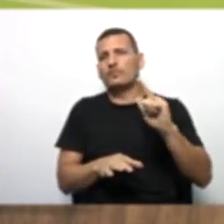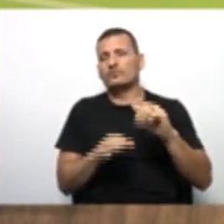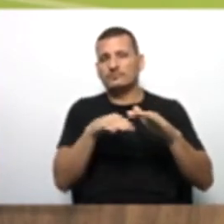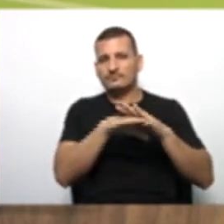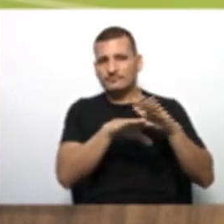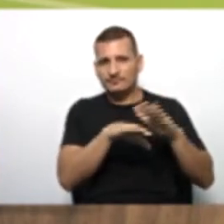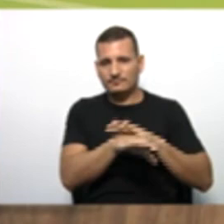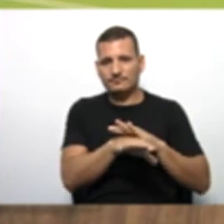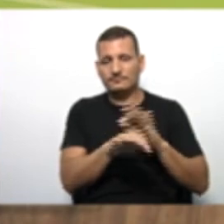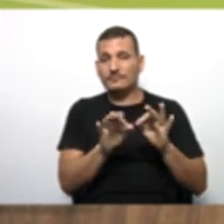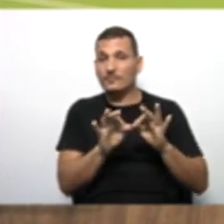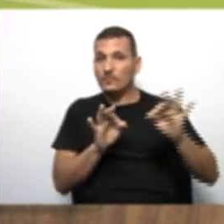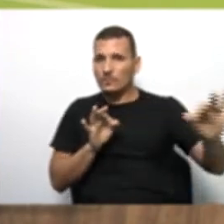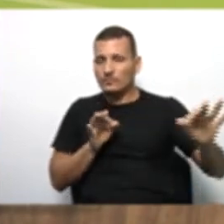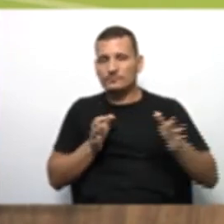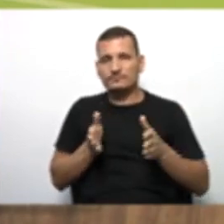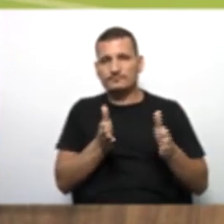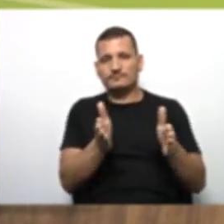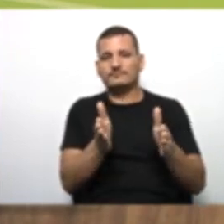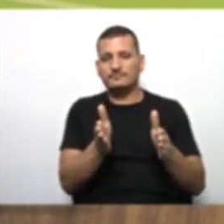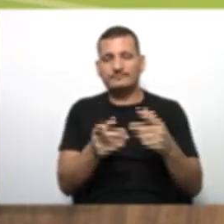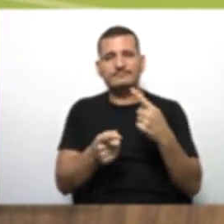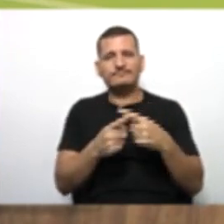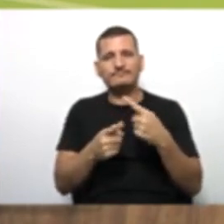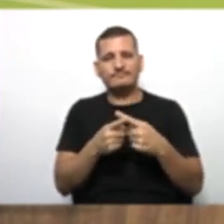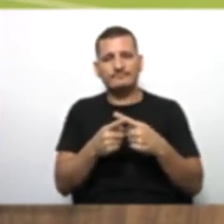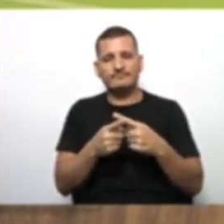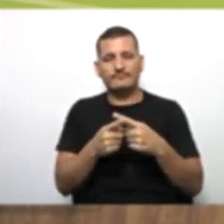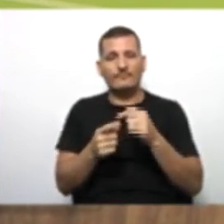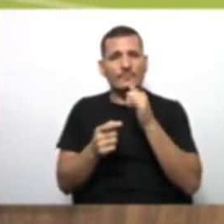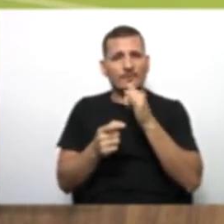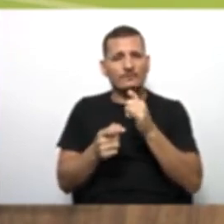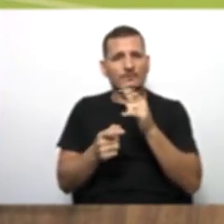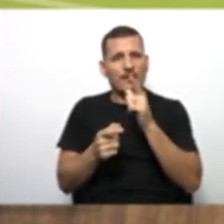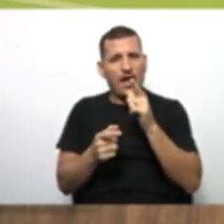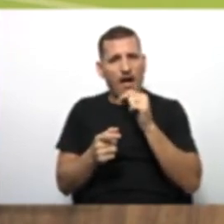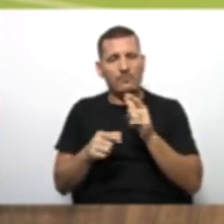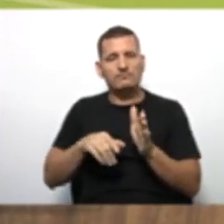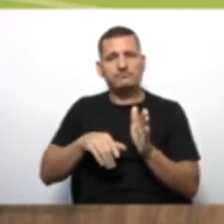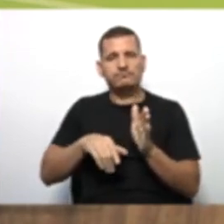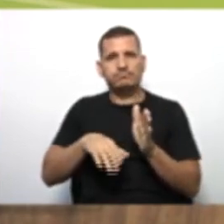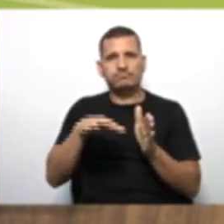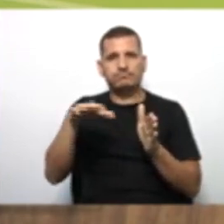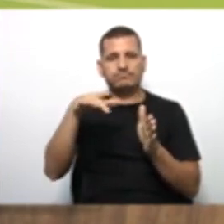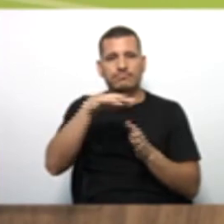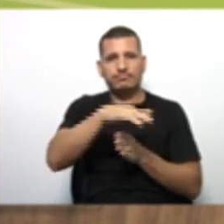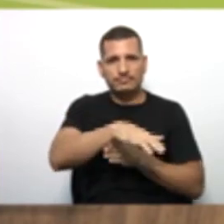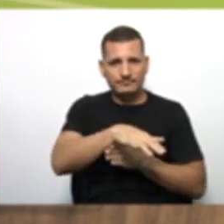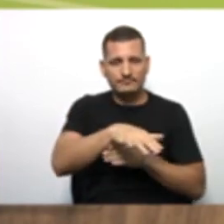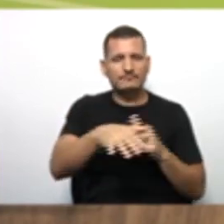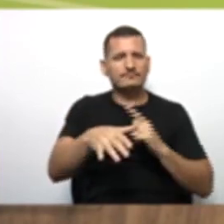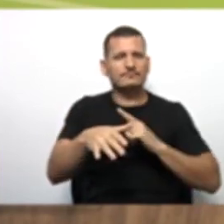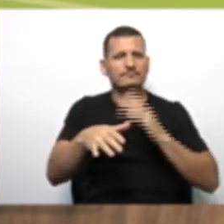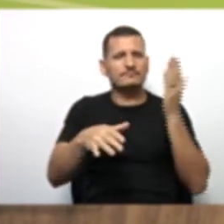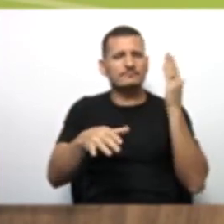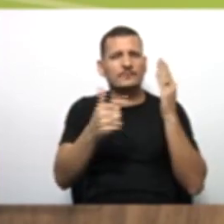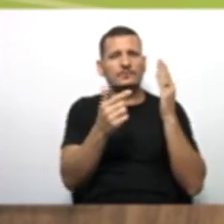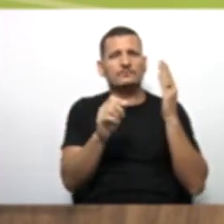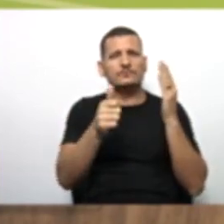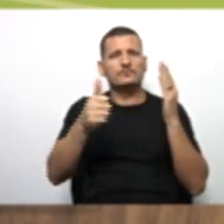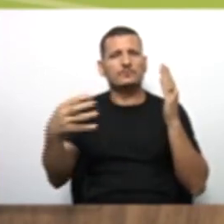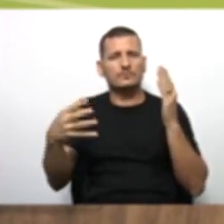para a análise qualitativa de riscos. Professor Saulo. Pode falar, professor. Eu lembrei de um exemplo aqui de Porto Velho de uma empresa